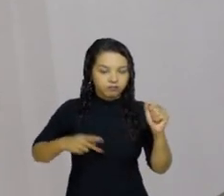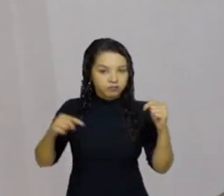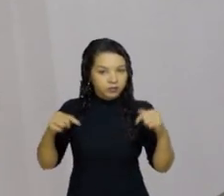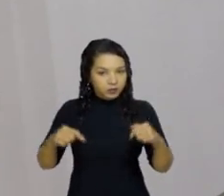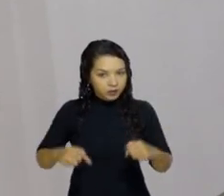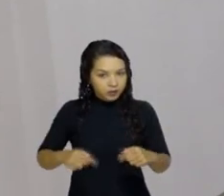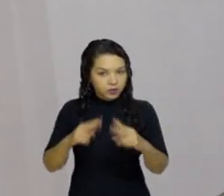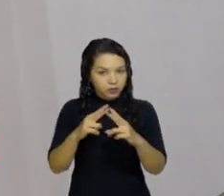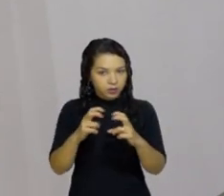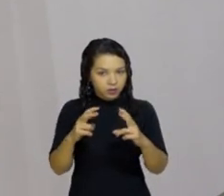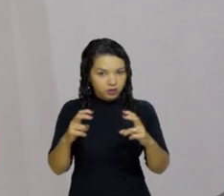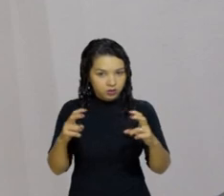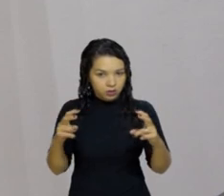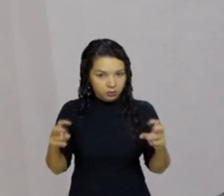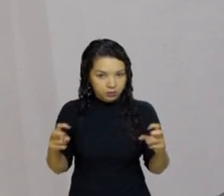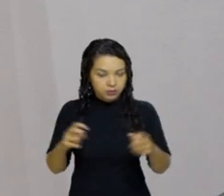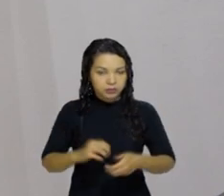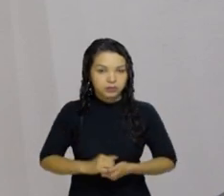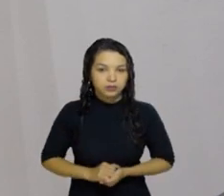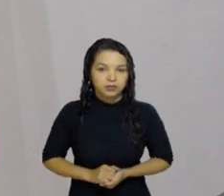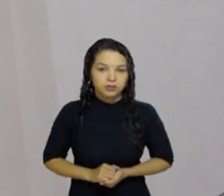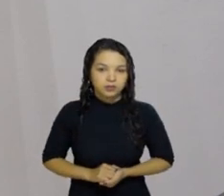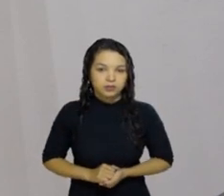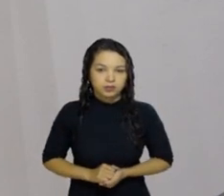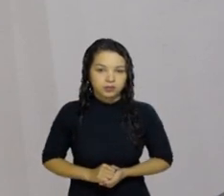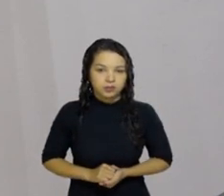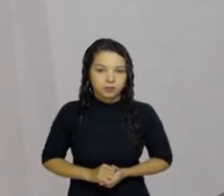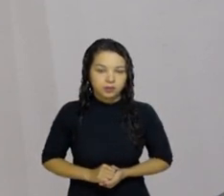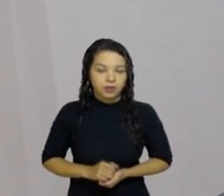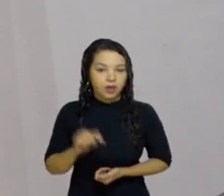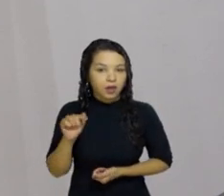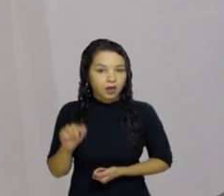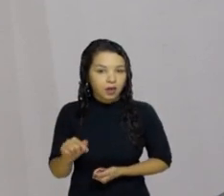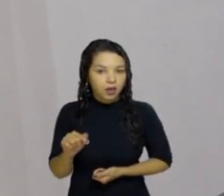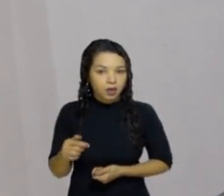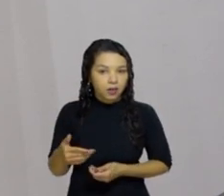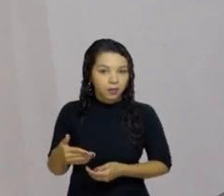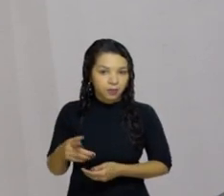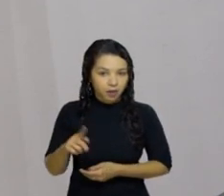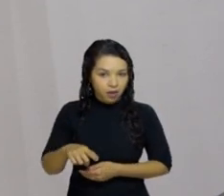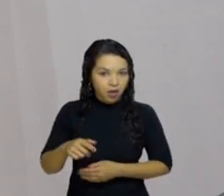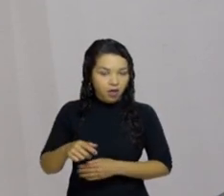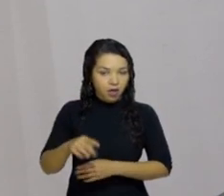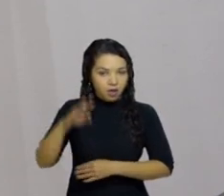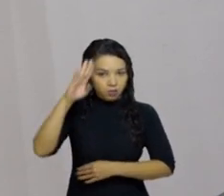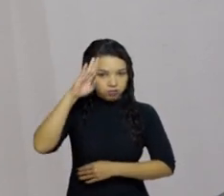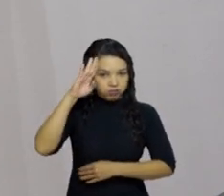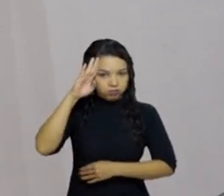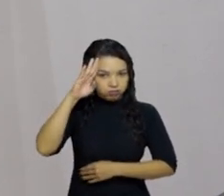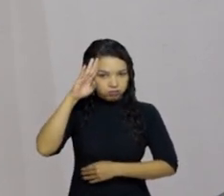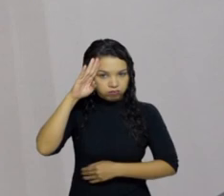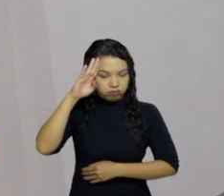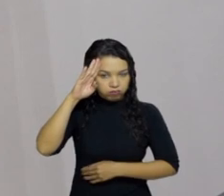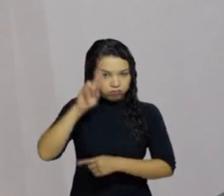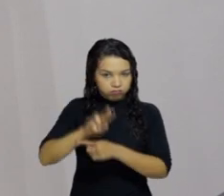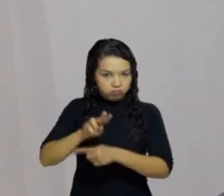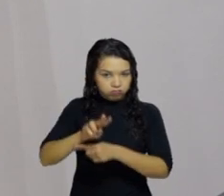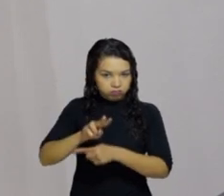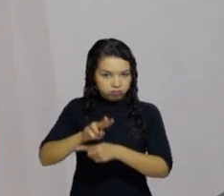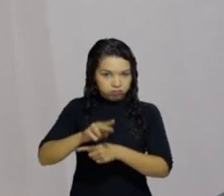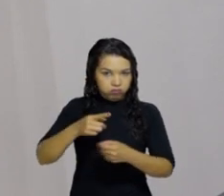Grande Florianópolis, que faz parte da Guarda Municipal do município de Florianópolis.